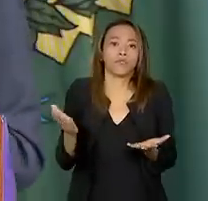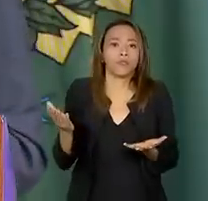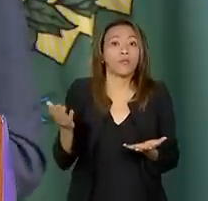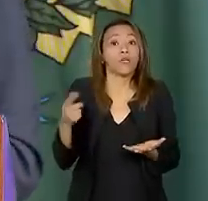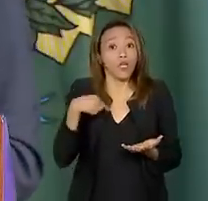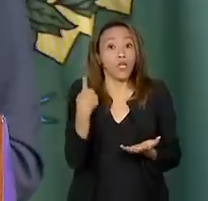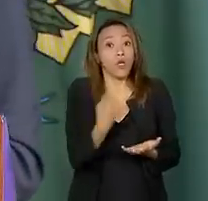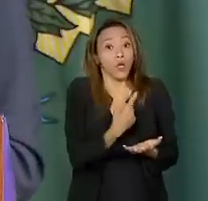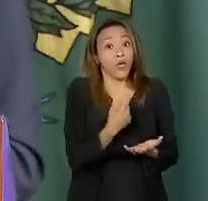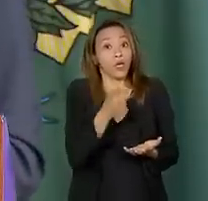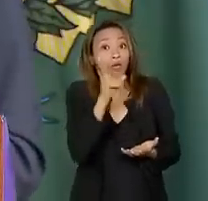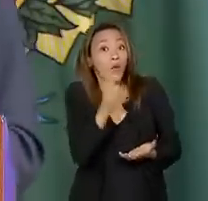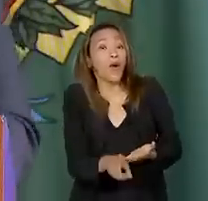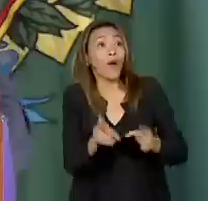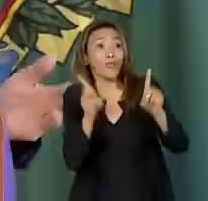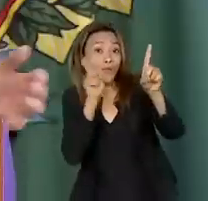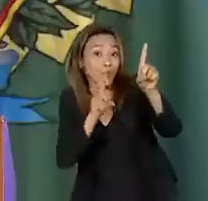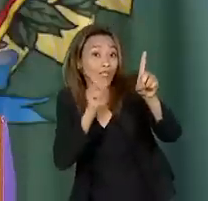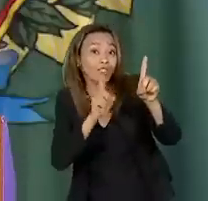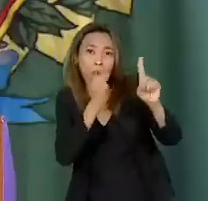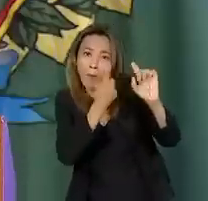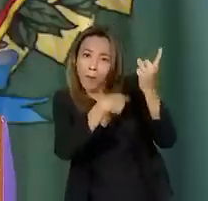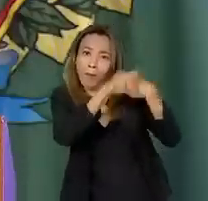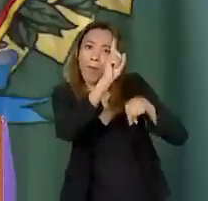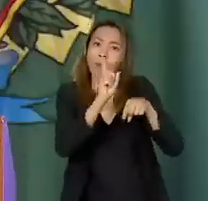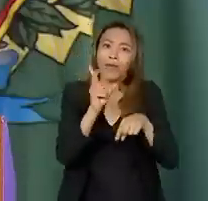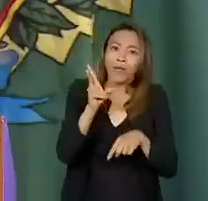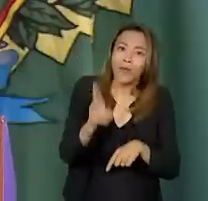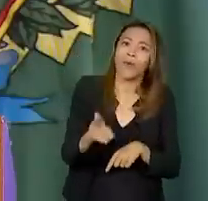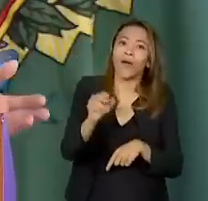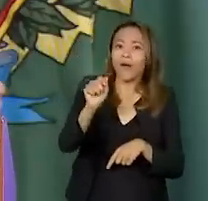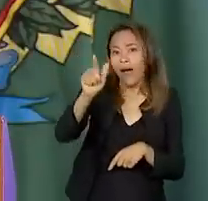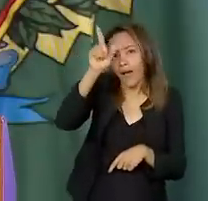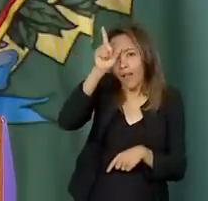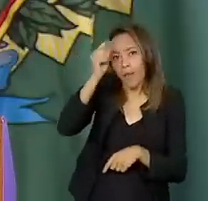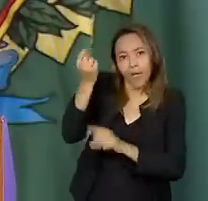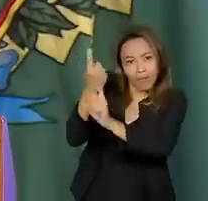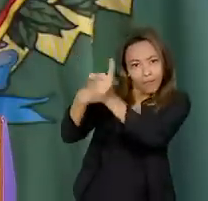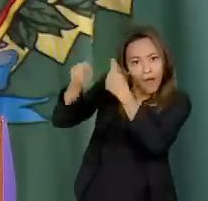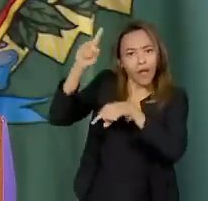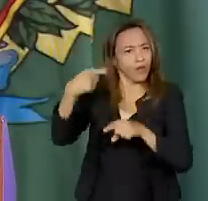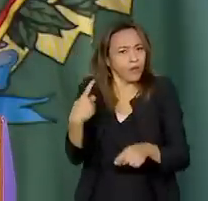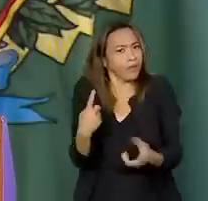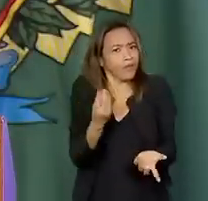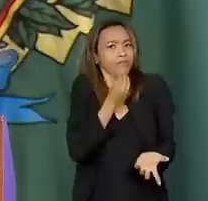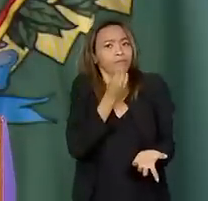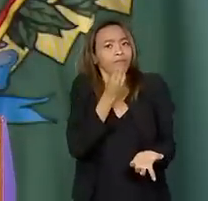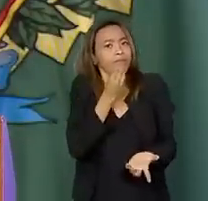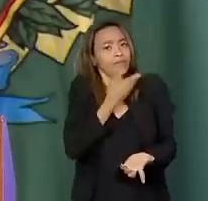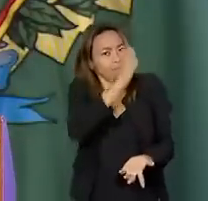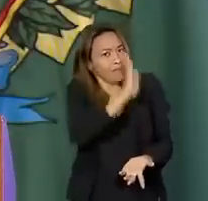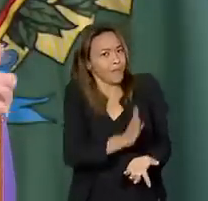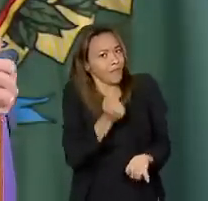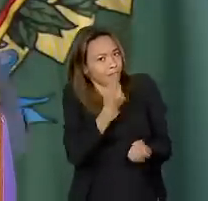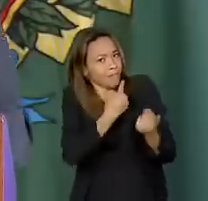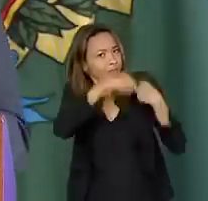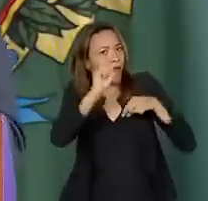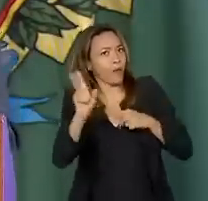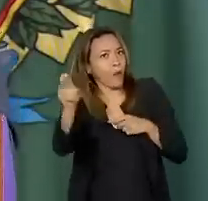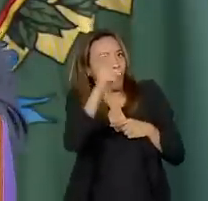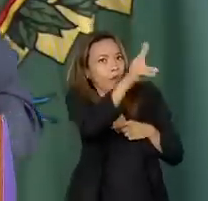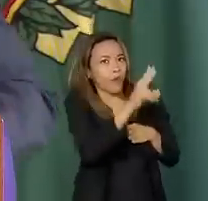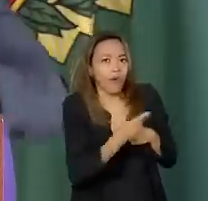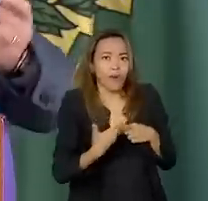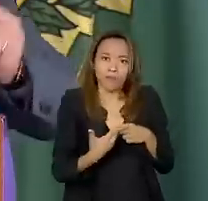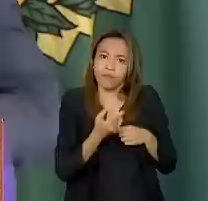Foi assim que cresceu os Estados Unidos, foi assim que cresceu a Alemanha. Por que que o Brasil não pode crescer, Obama? Por que que o Brasil não